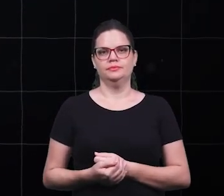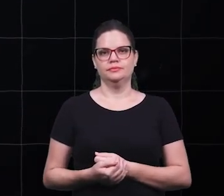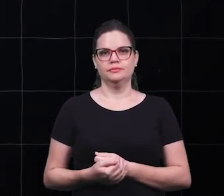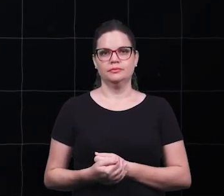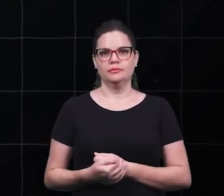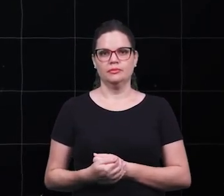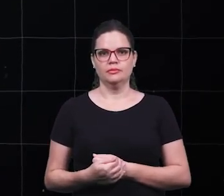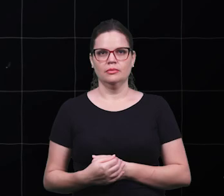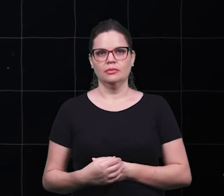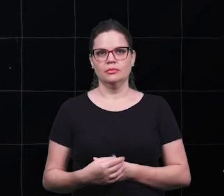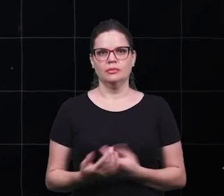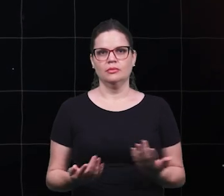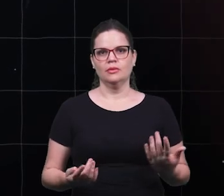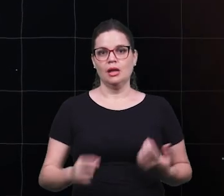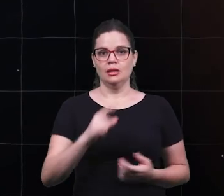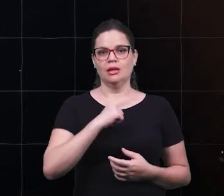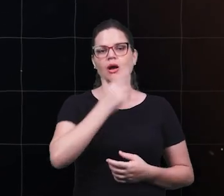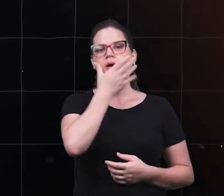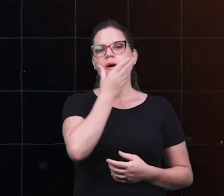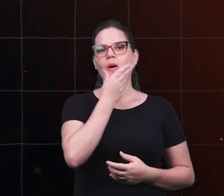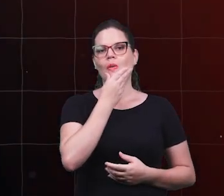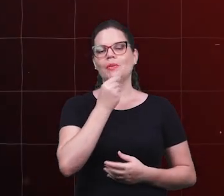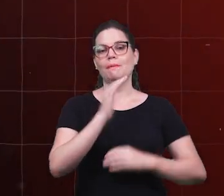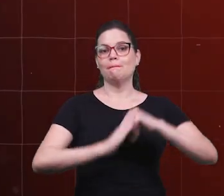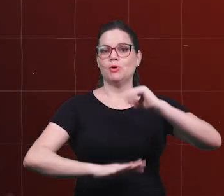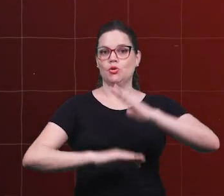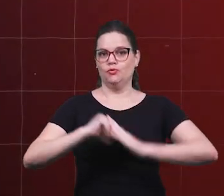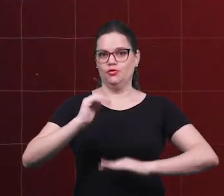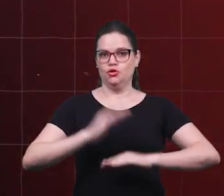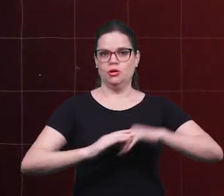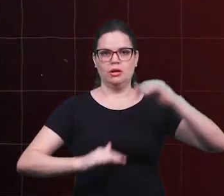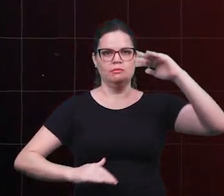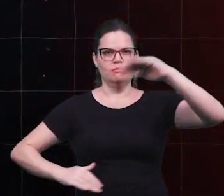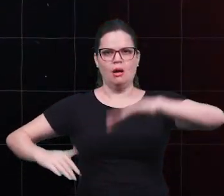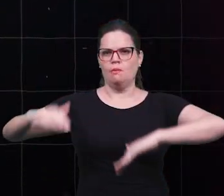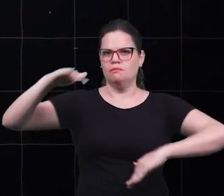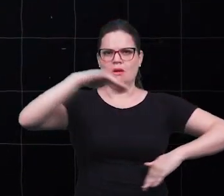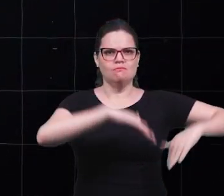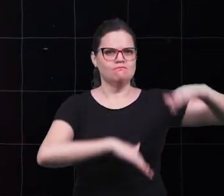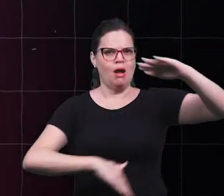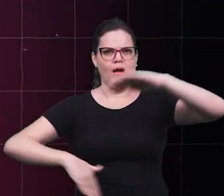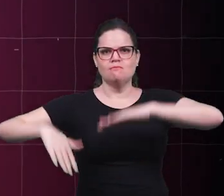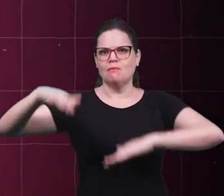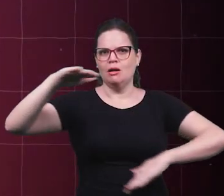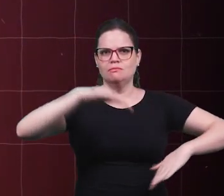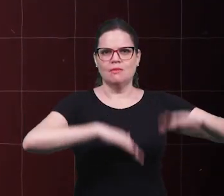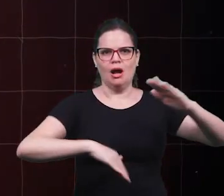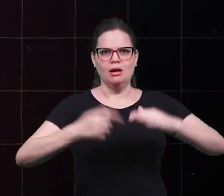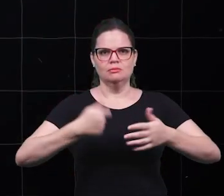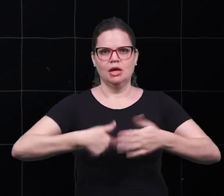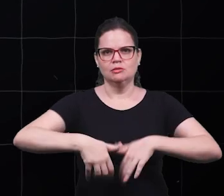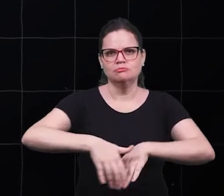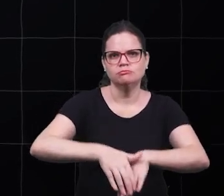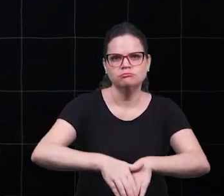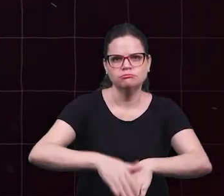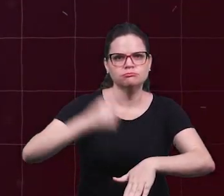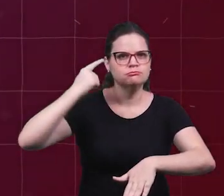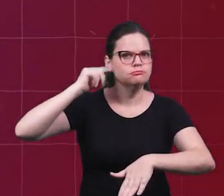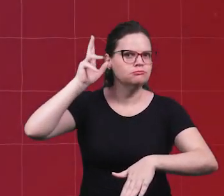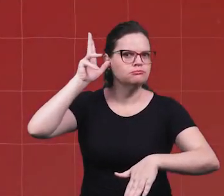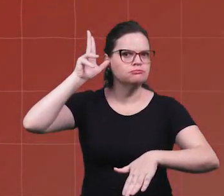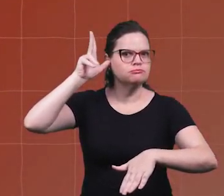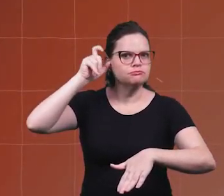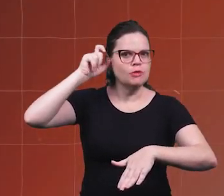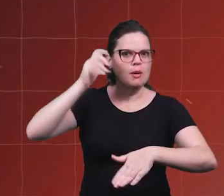atleta que nade, um nadador profissional, ele muito treinado, quando ele ouve o som, né, do início